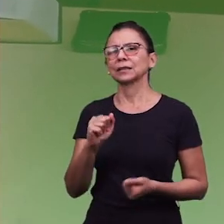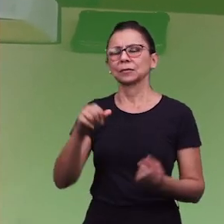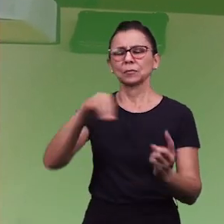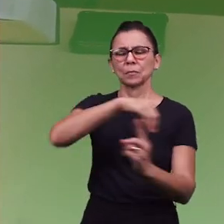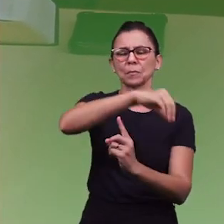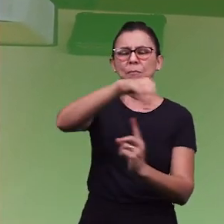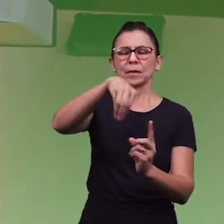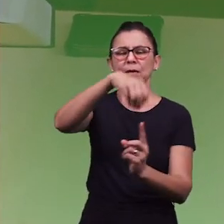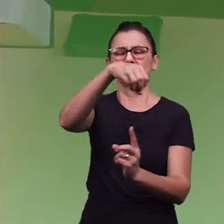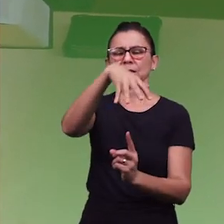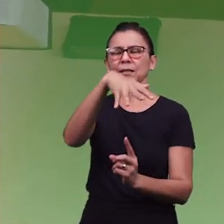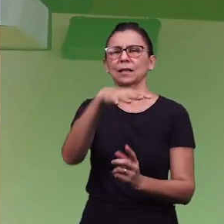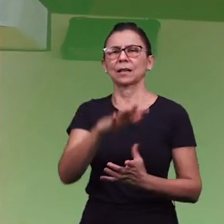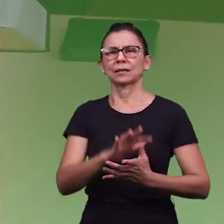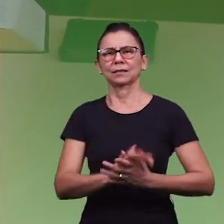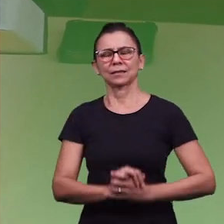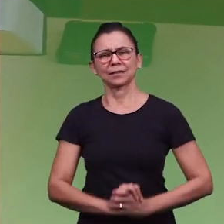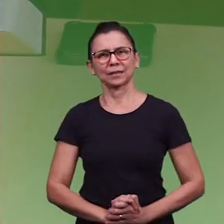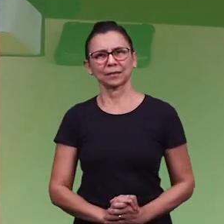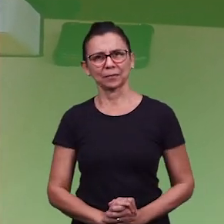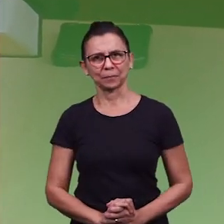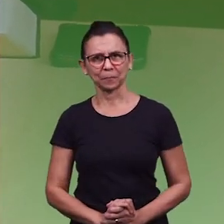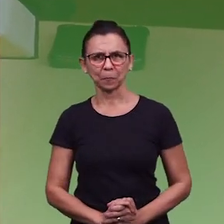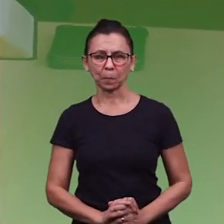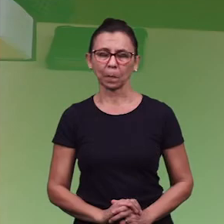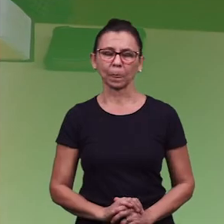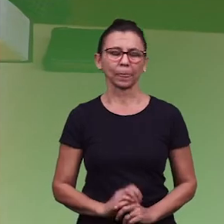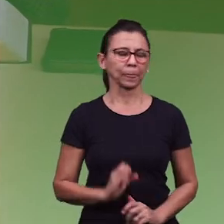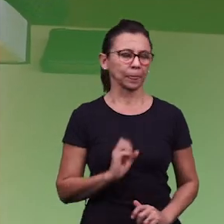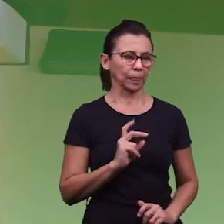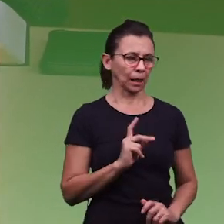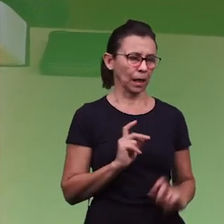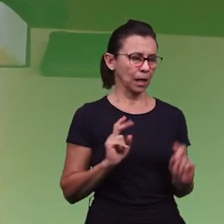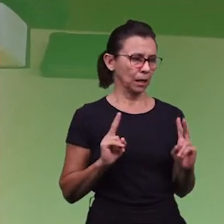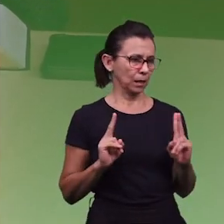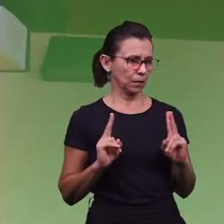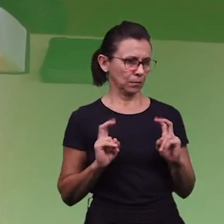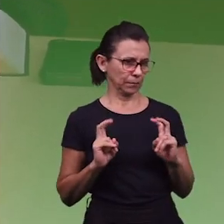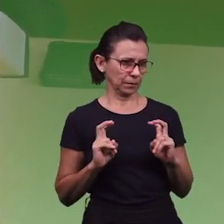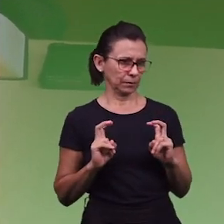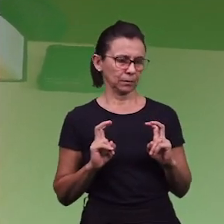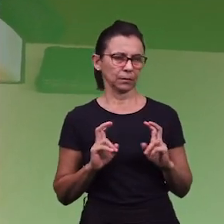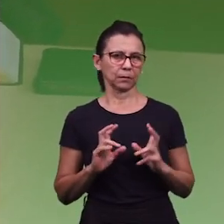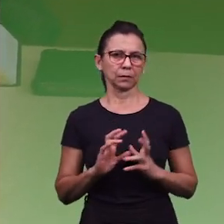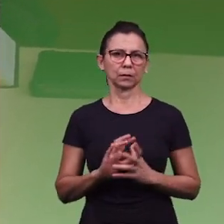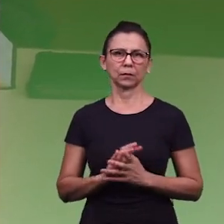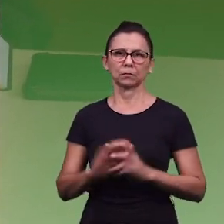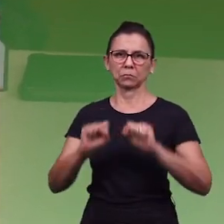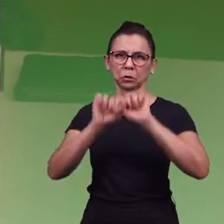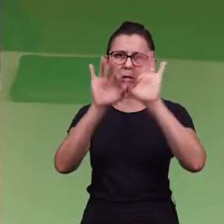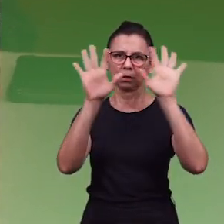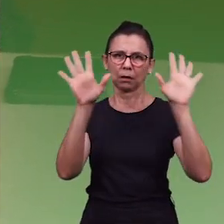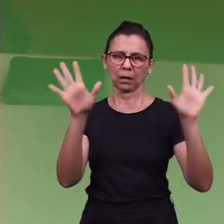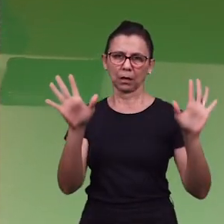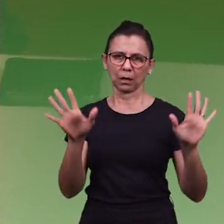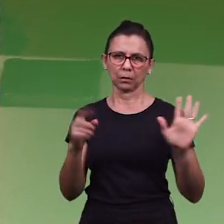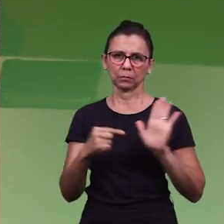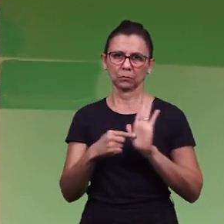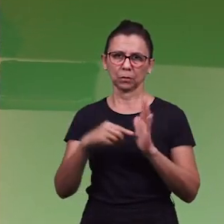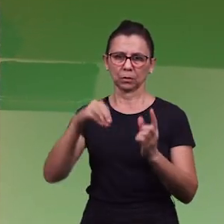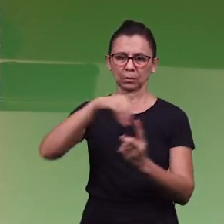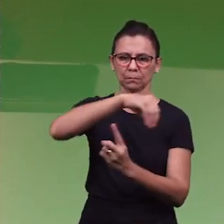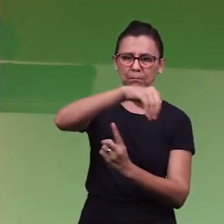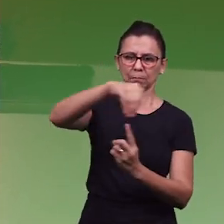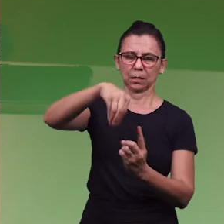recursos da graça? Muito bem, esta expressão é uma expressão que fala com muita clareza sobre os recursos da